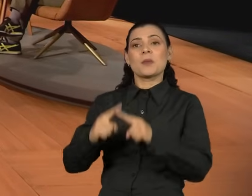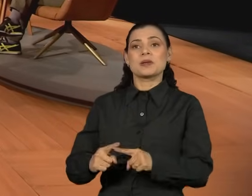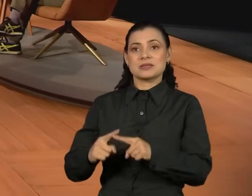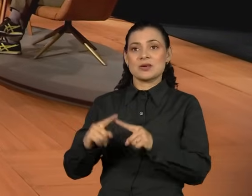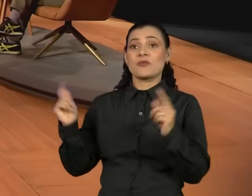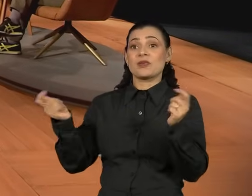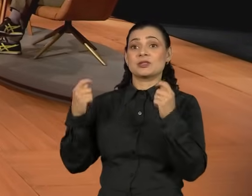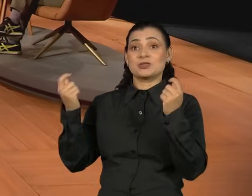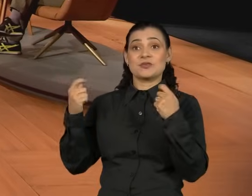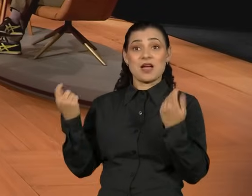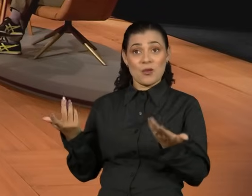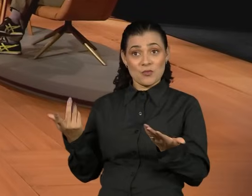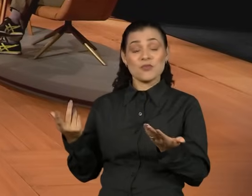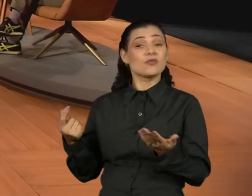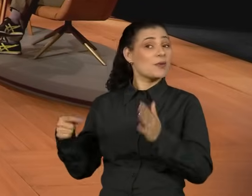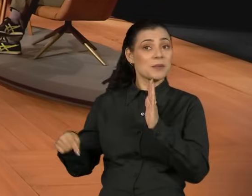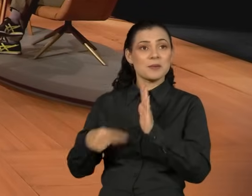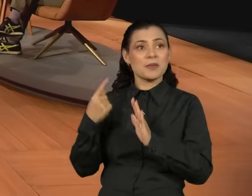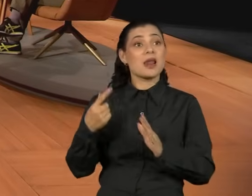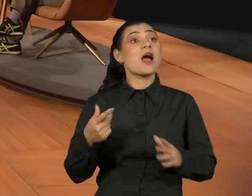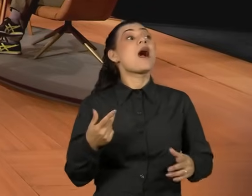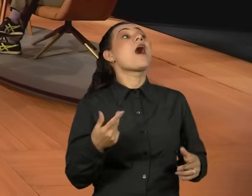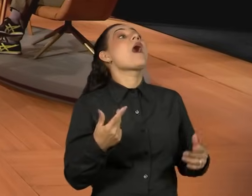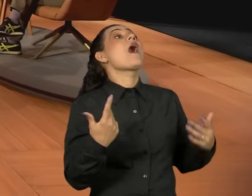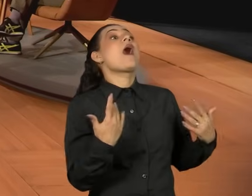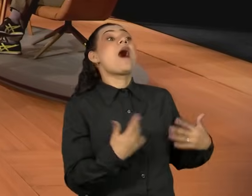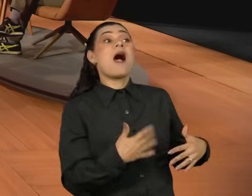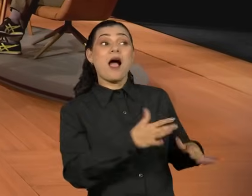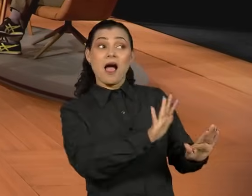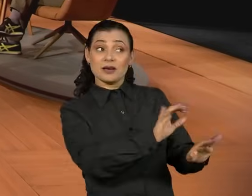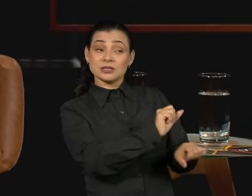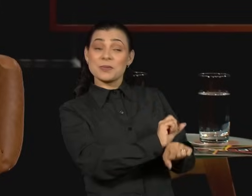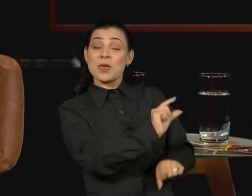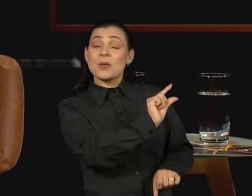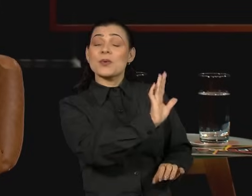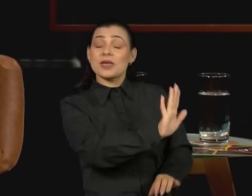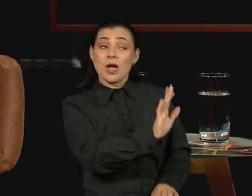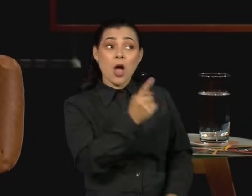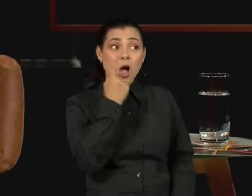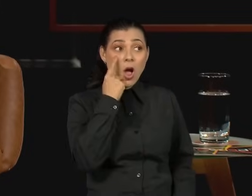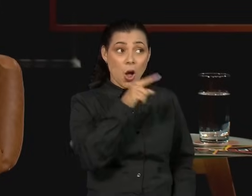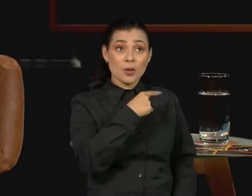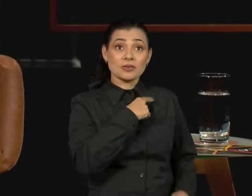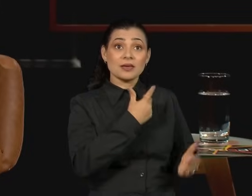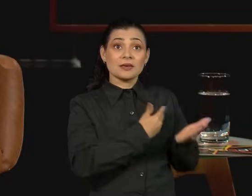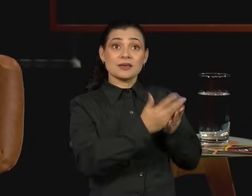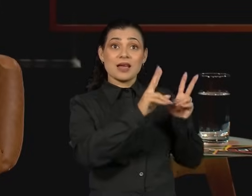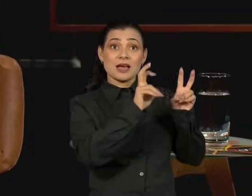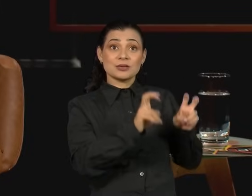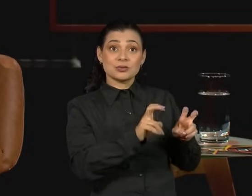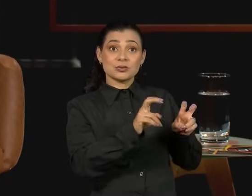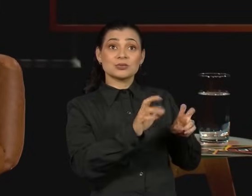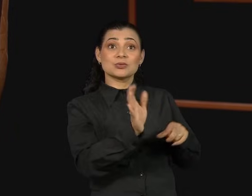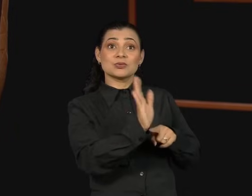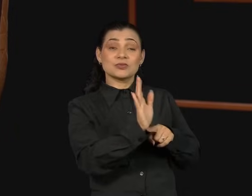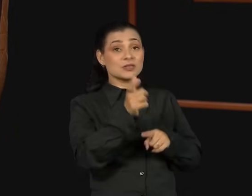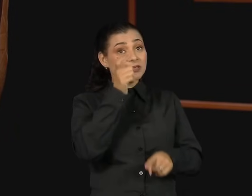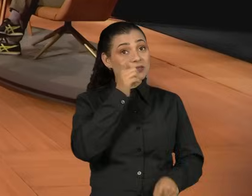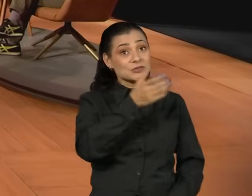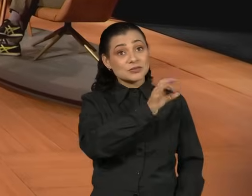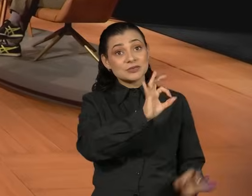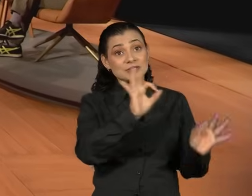Canção. E foi... Aí espera um pouquinho. Tem alguém que vai abrir esse assunto para nós? Olha